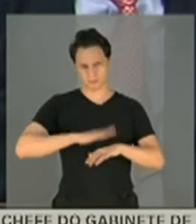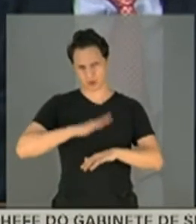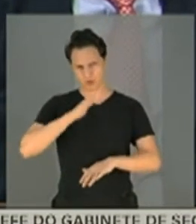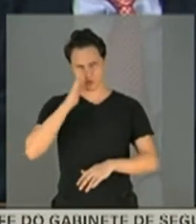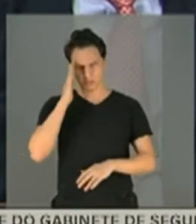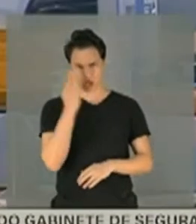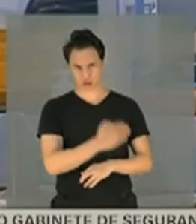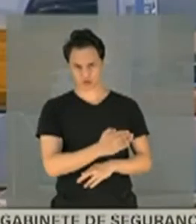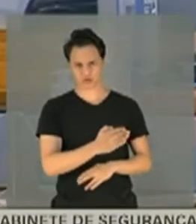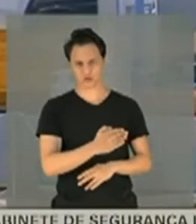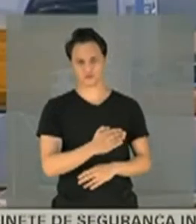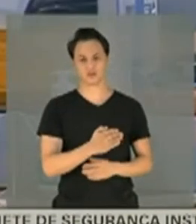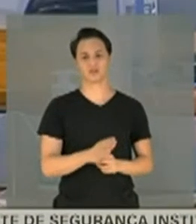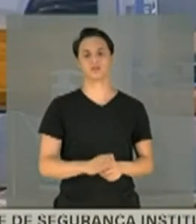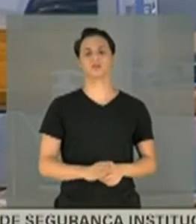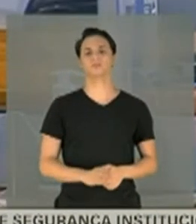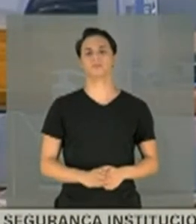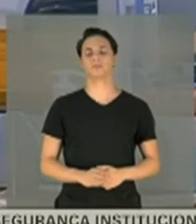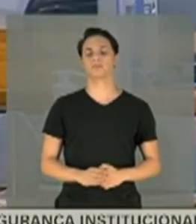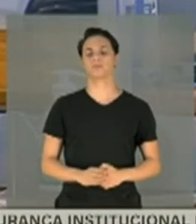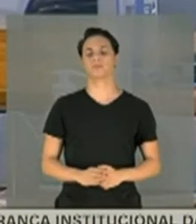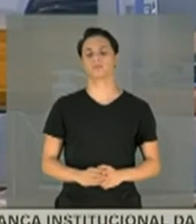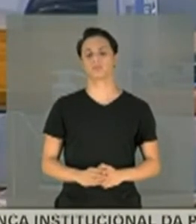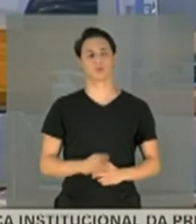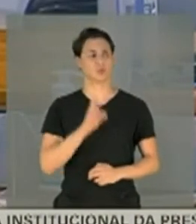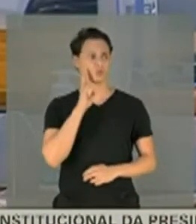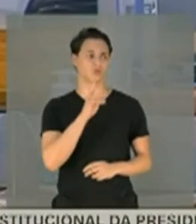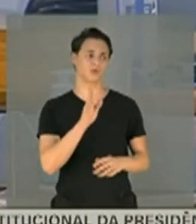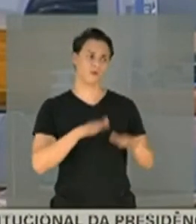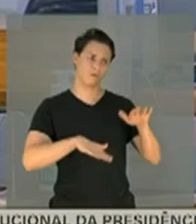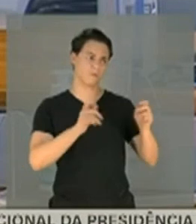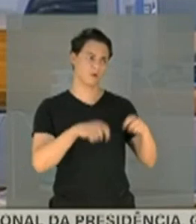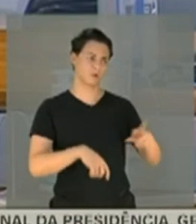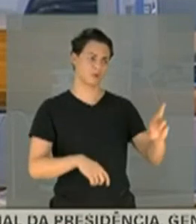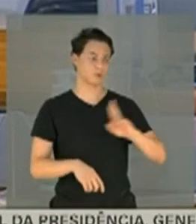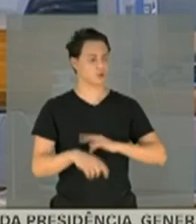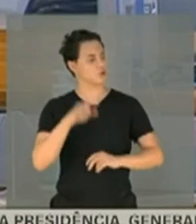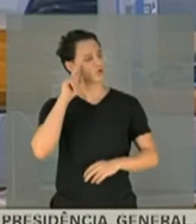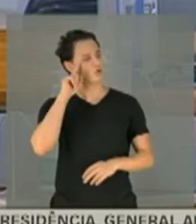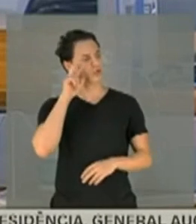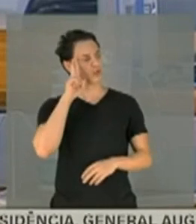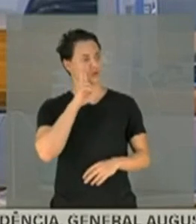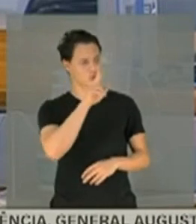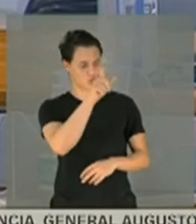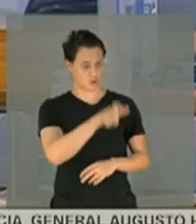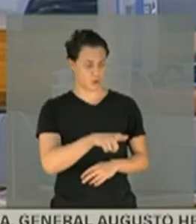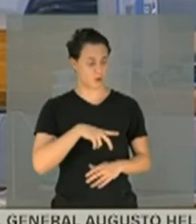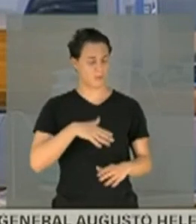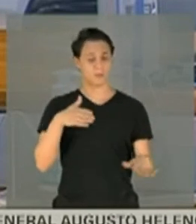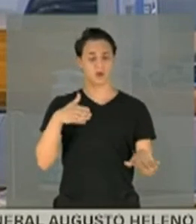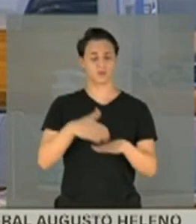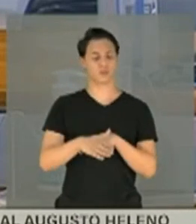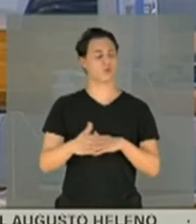objetiva e não, de alguma forma, o senhor possa me responder. O senhor participou de alguma atividade